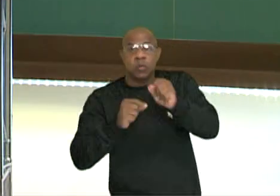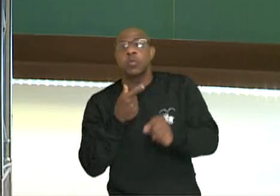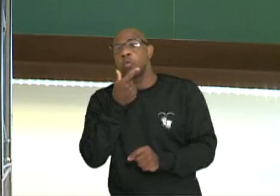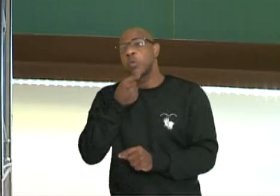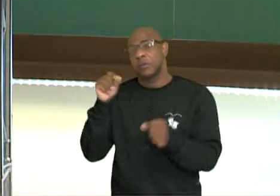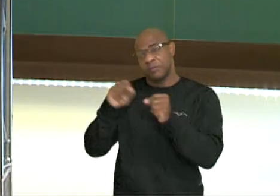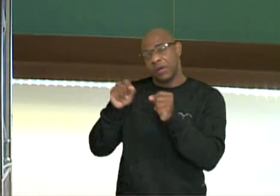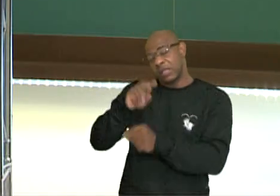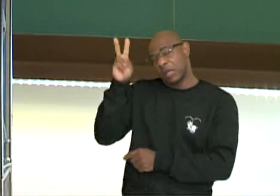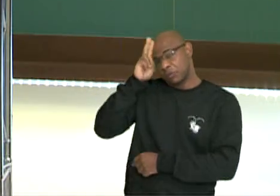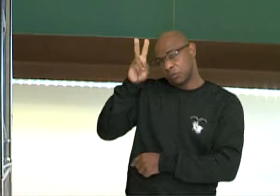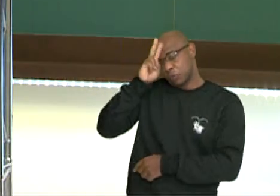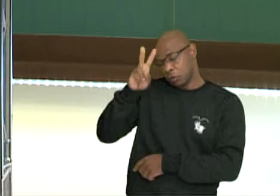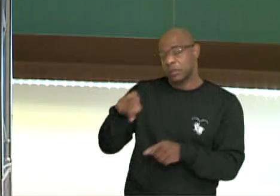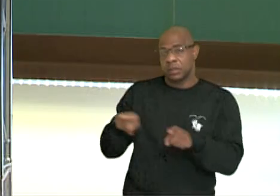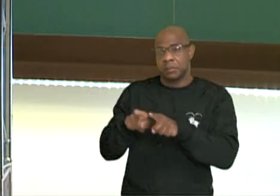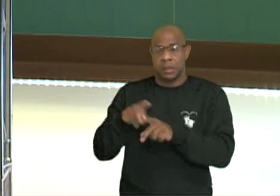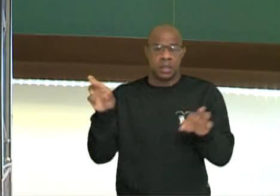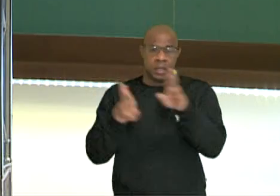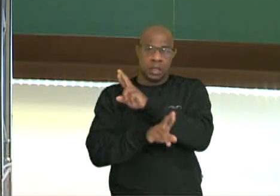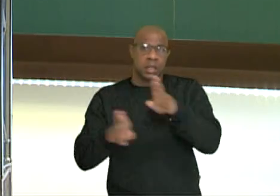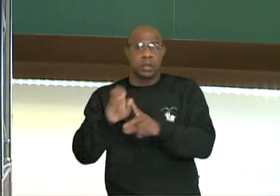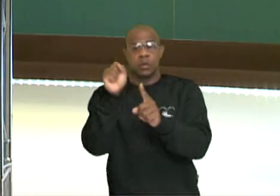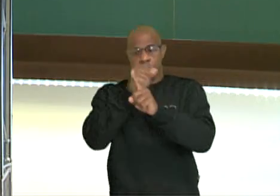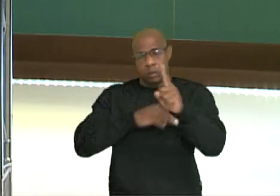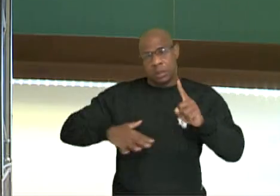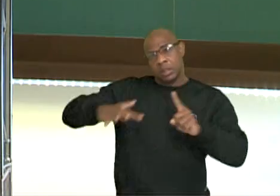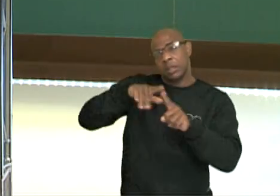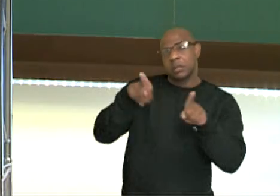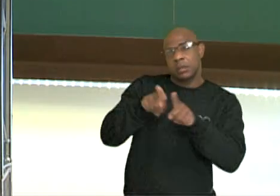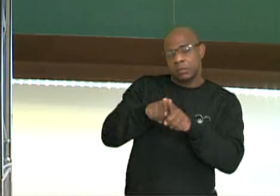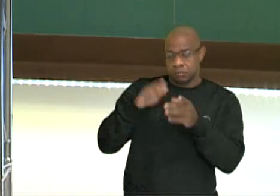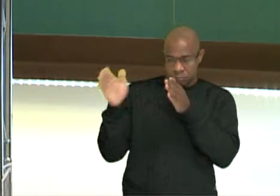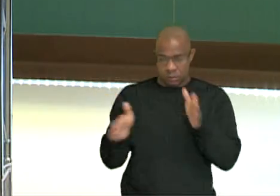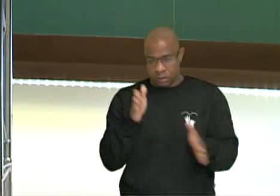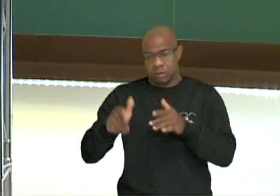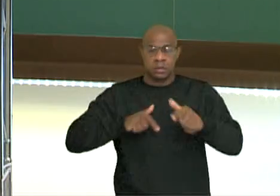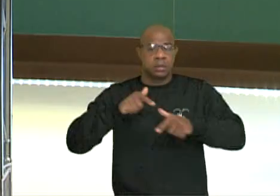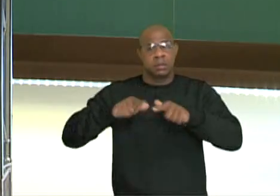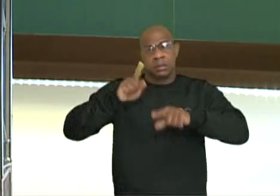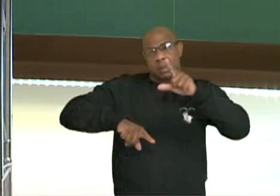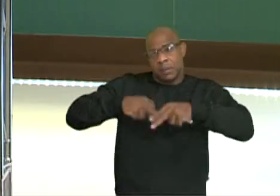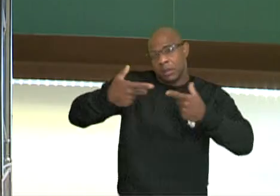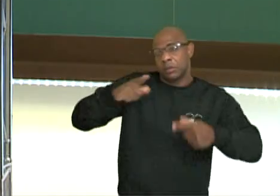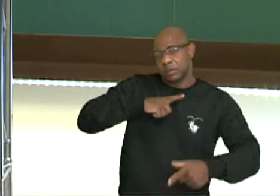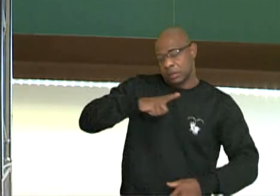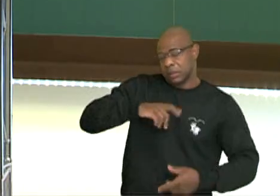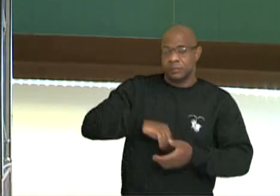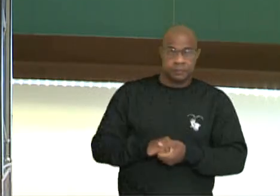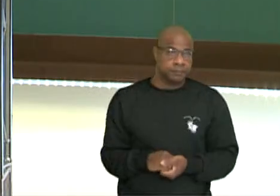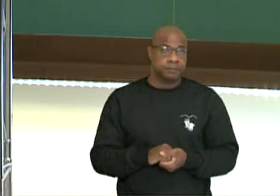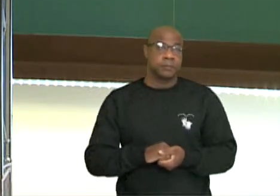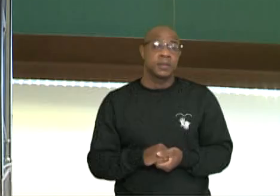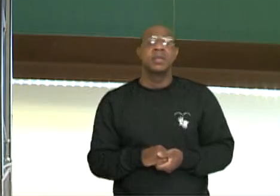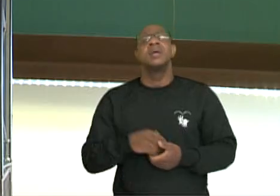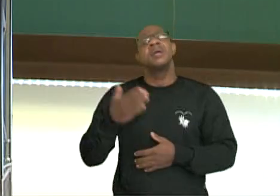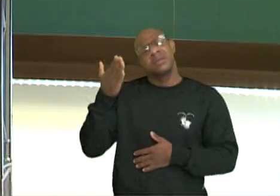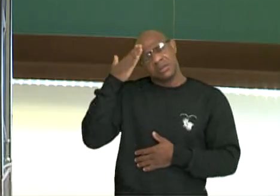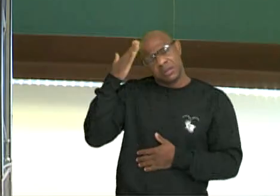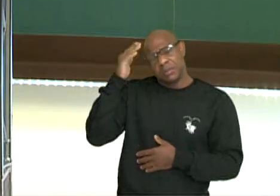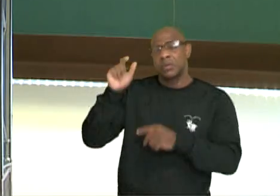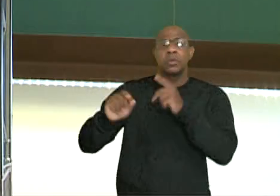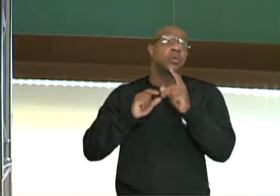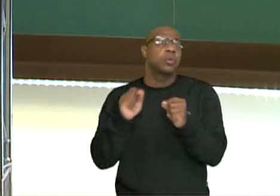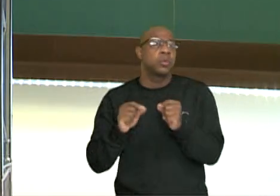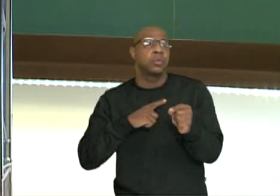a sua história e suas relações sociais através da produção material de sua existência. Então, a gente já falou um